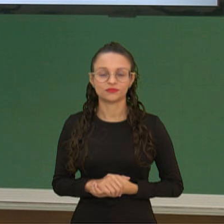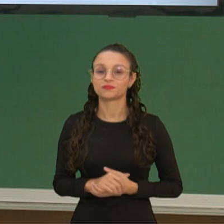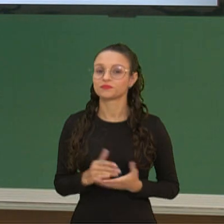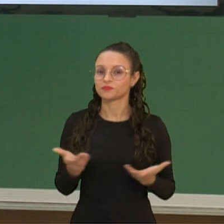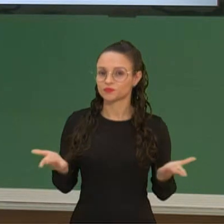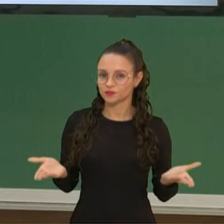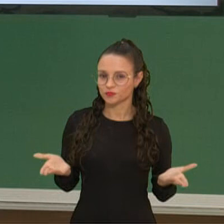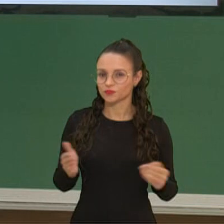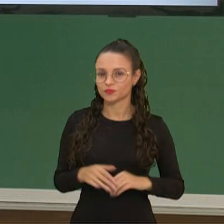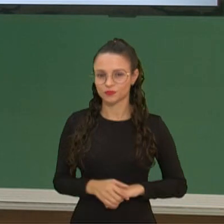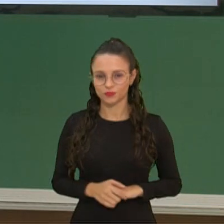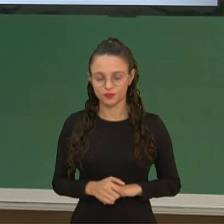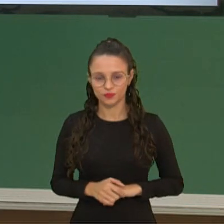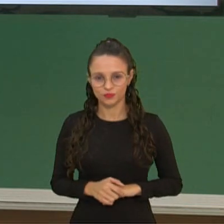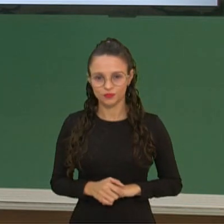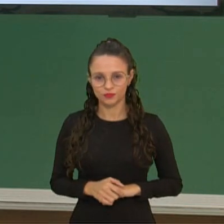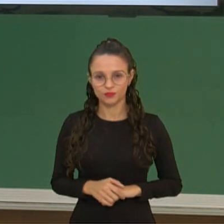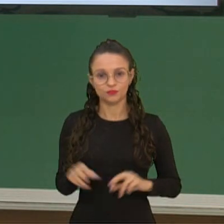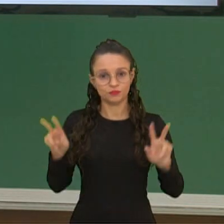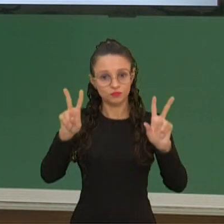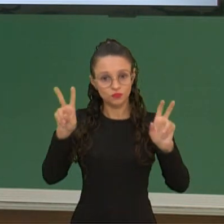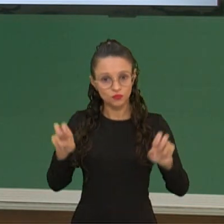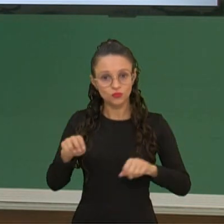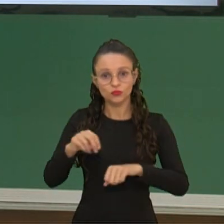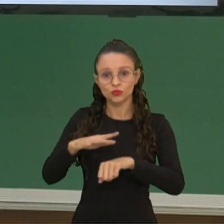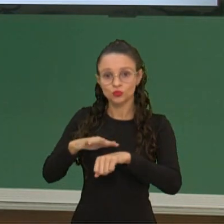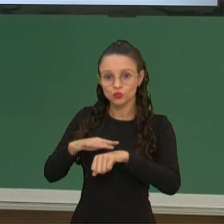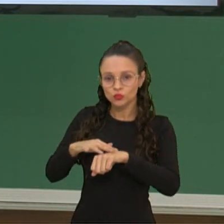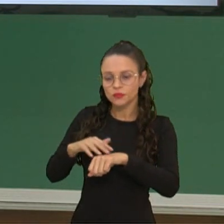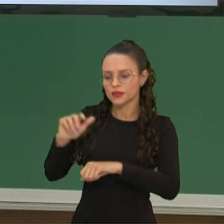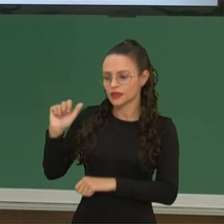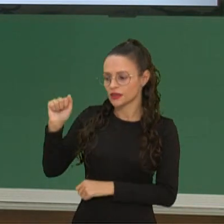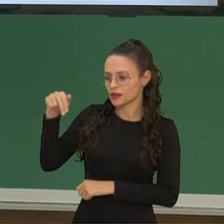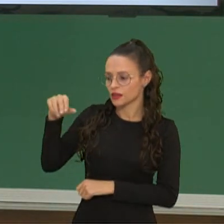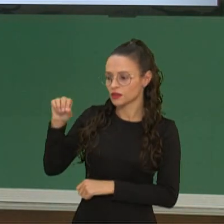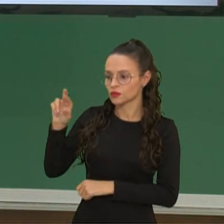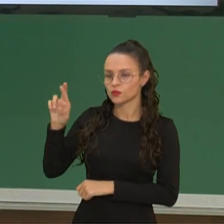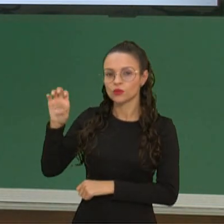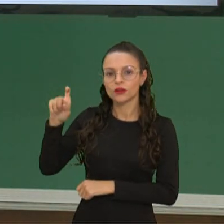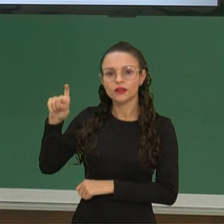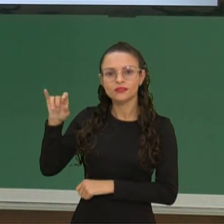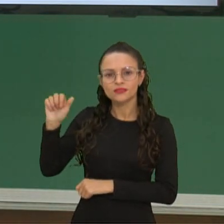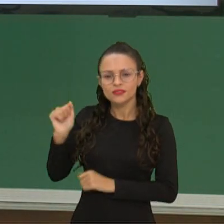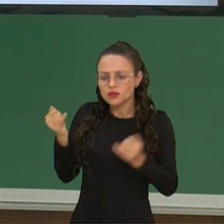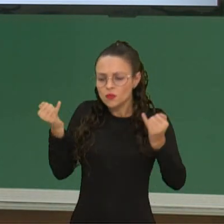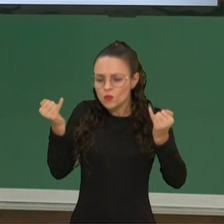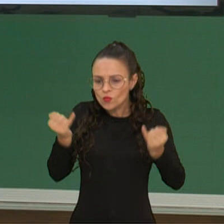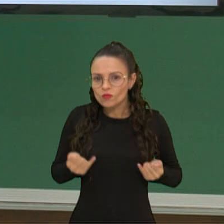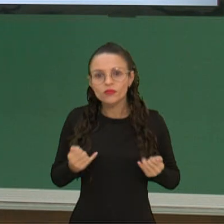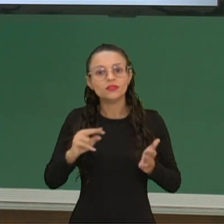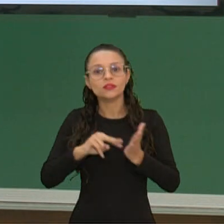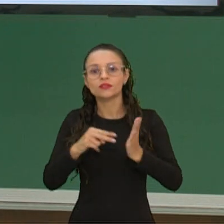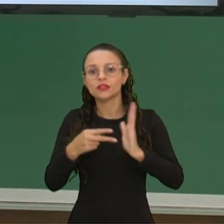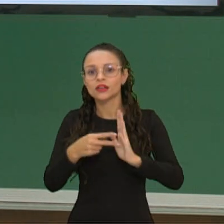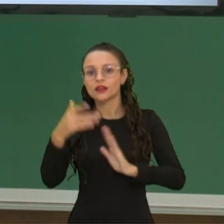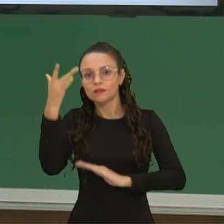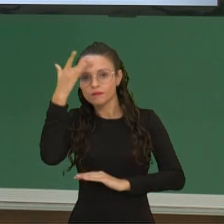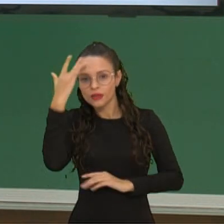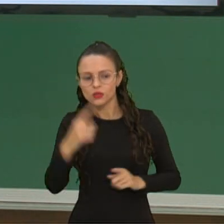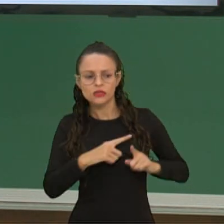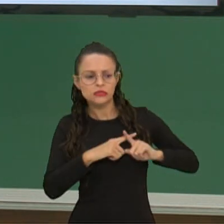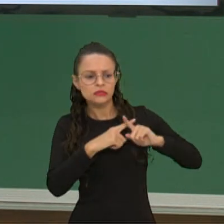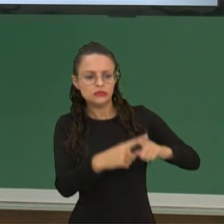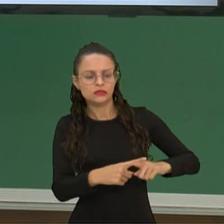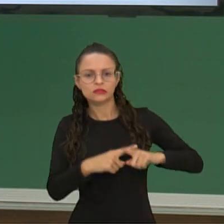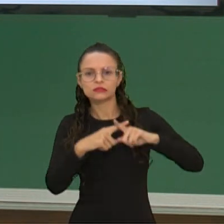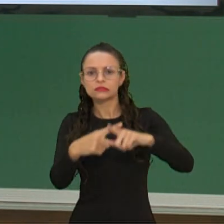então quando a gente fala maria anorexia restritiva quer dizer que a pessoa se recusa a praticamente todos os tipos